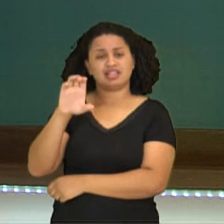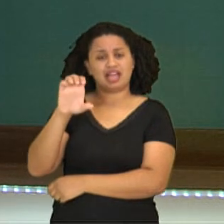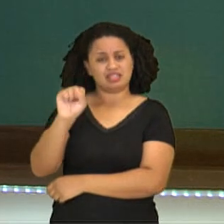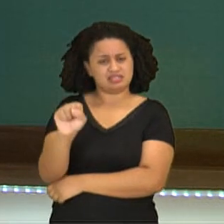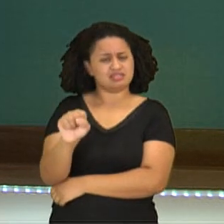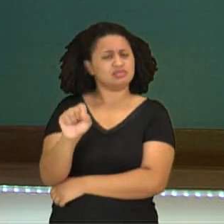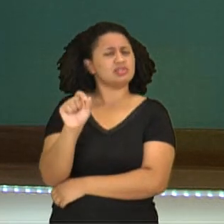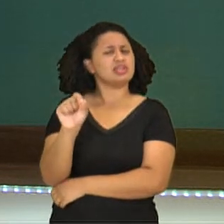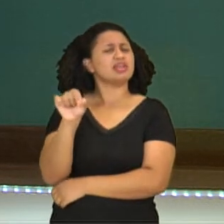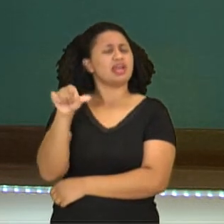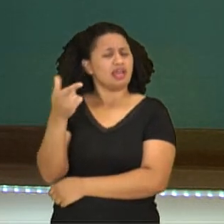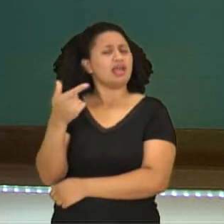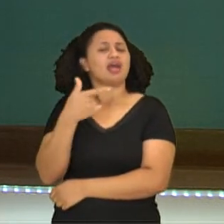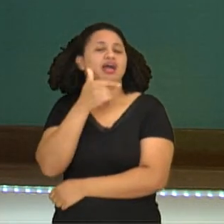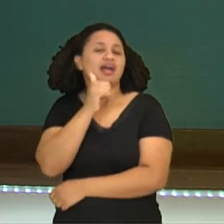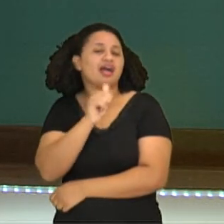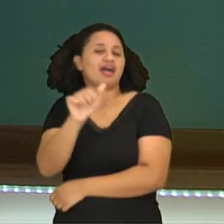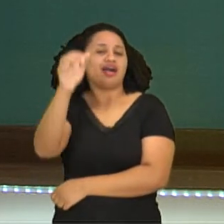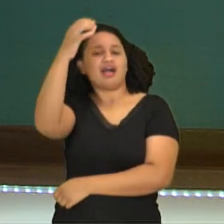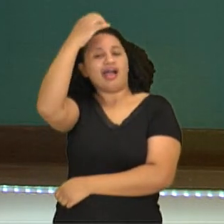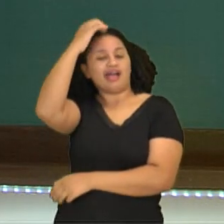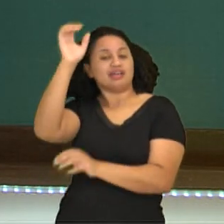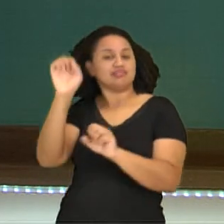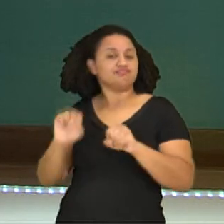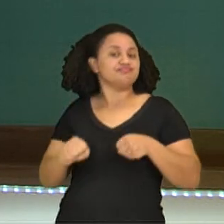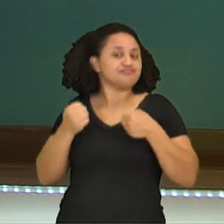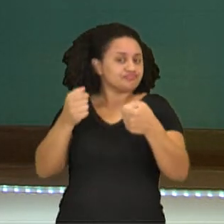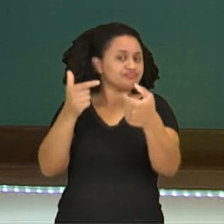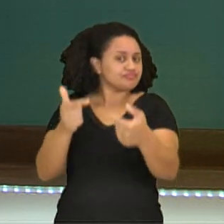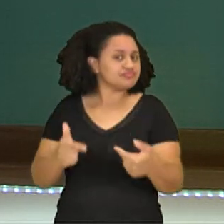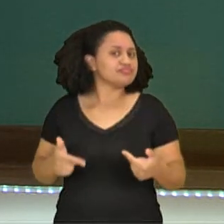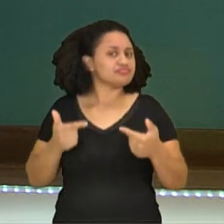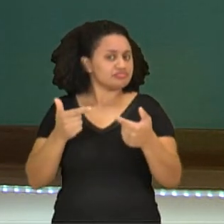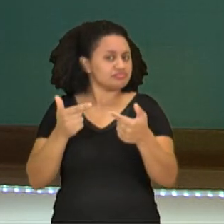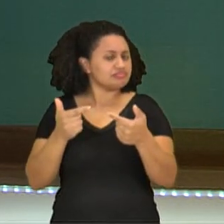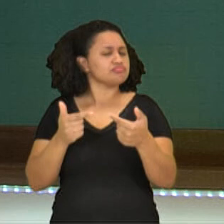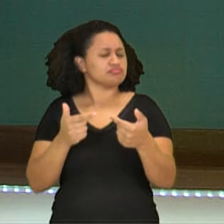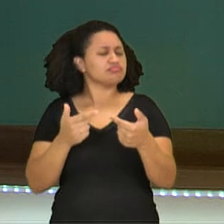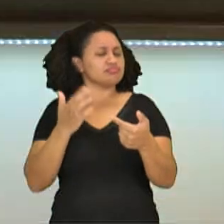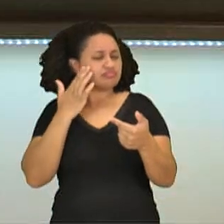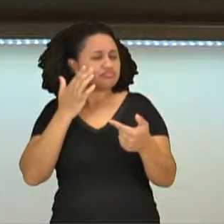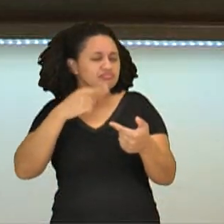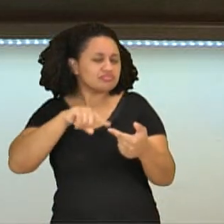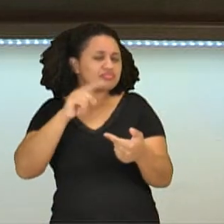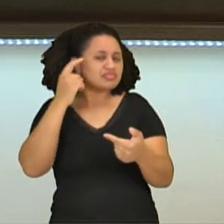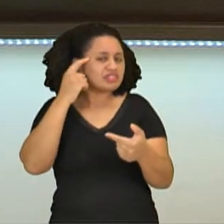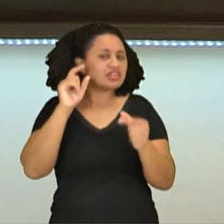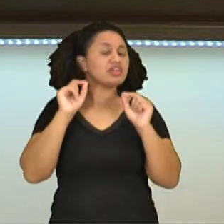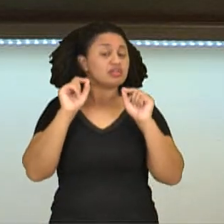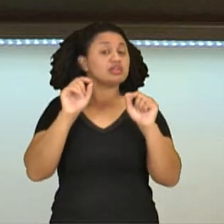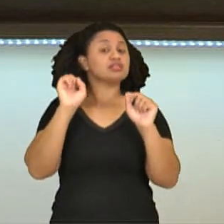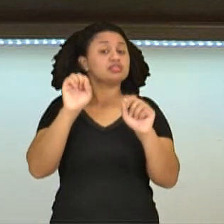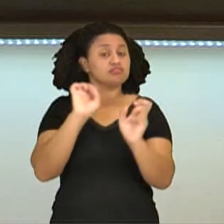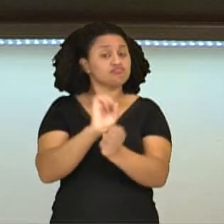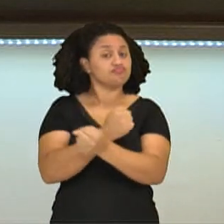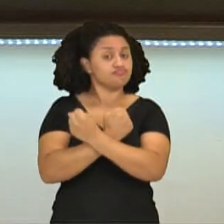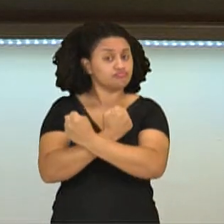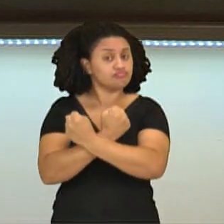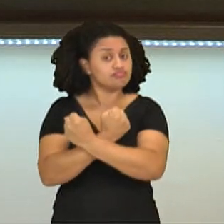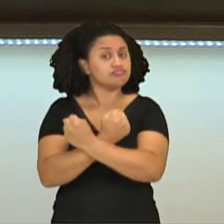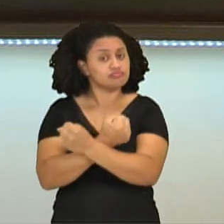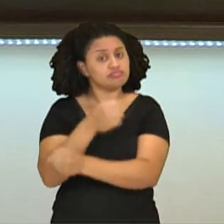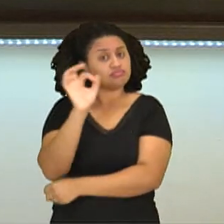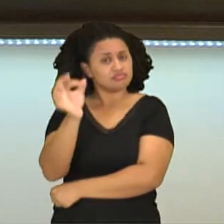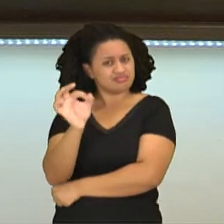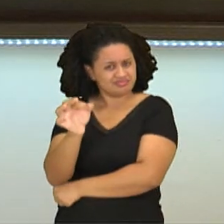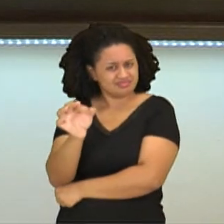professor? Rainhas guerreiras. Eu sei o que vocês estão pensando. Isso mesmo, Wakanda. É, meus